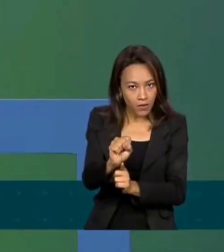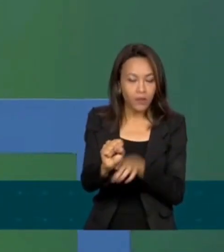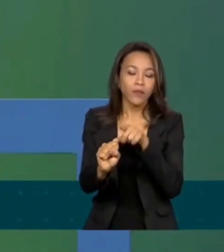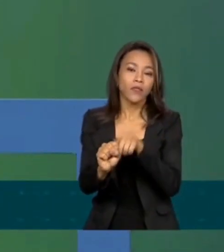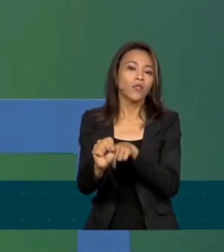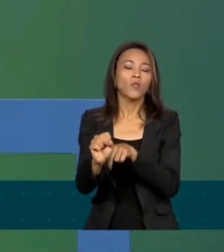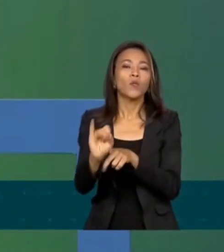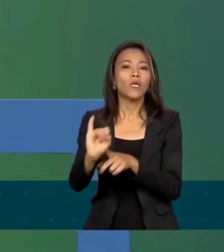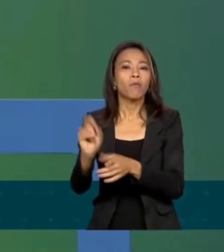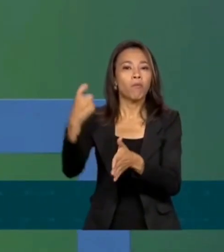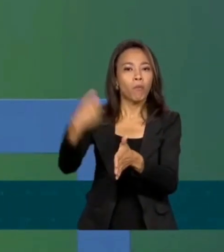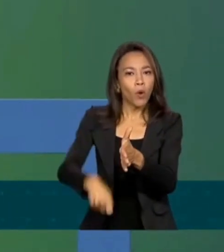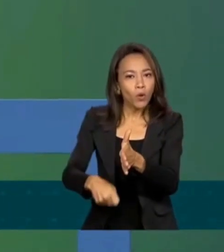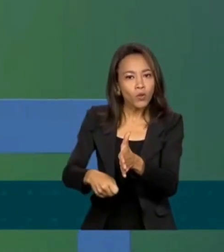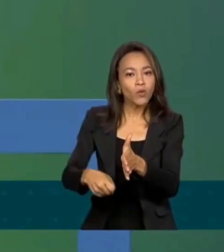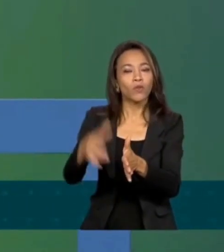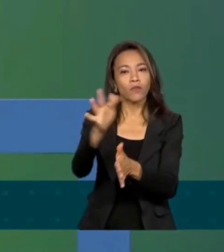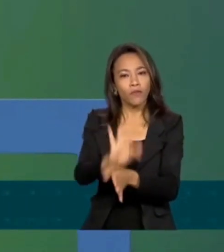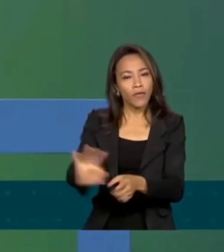únicos federais,